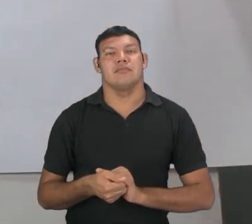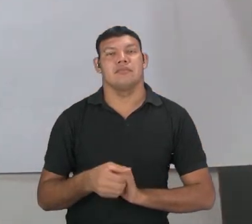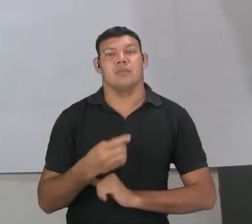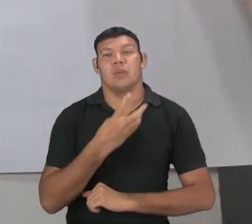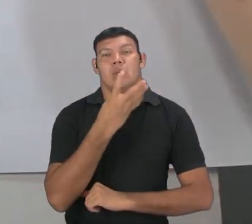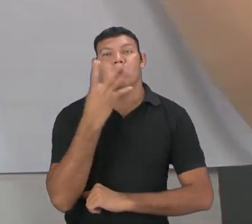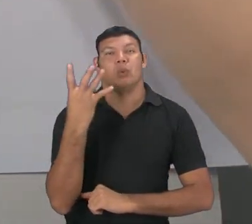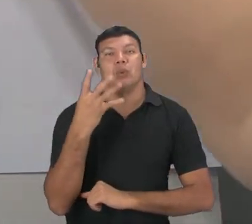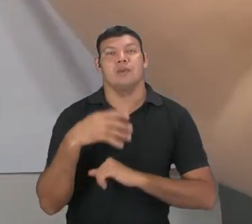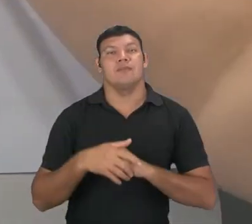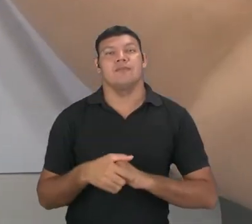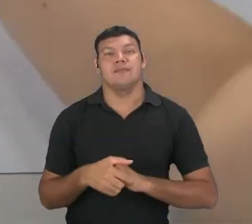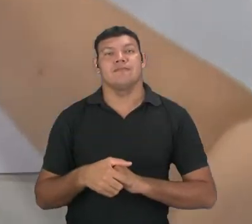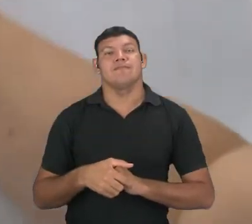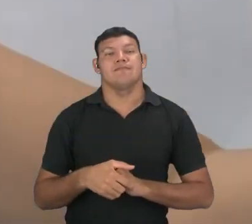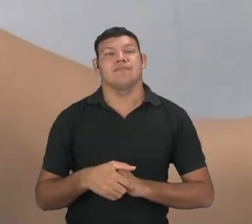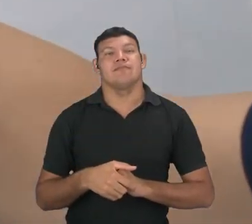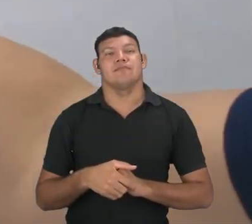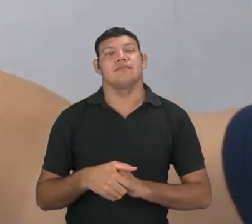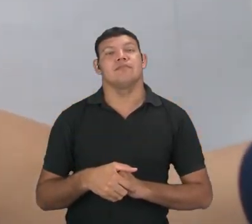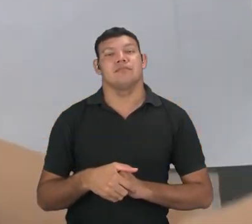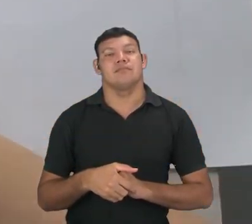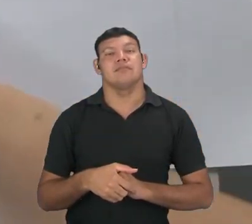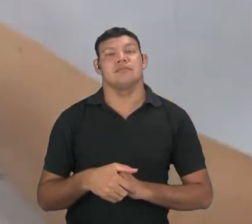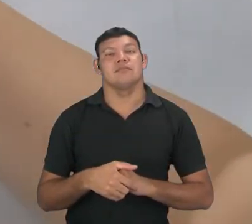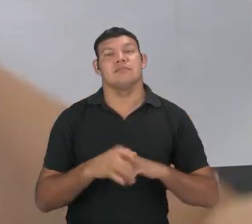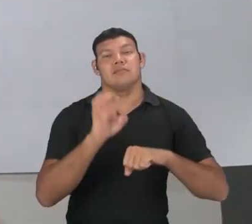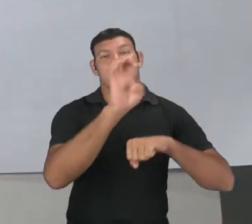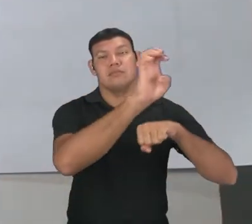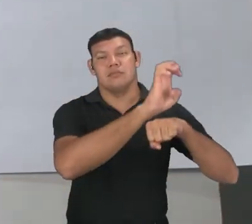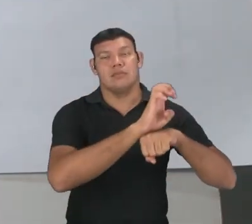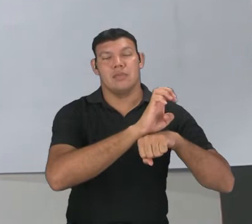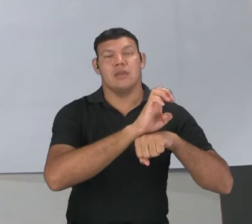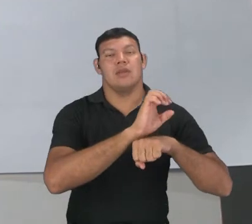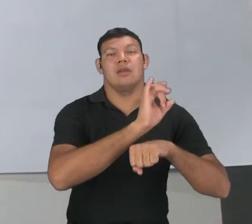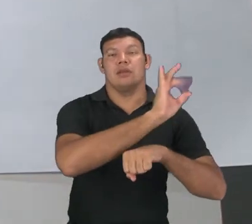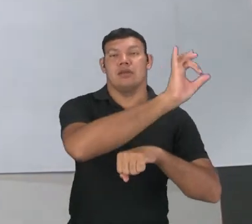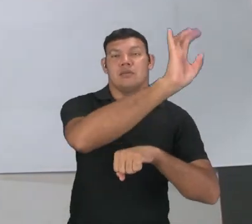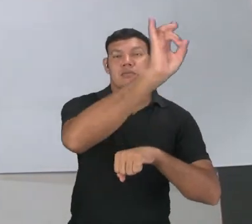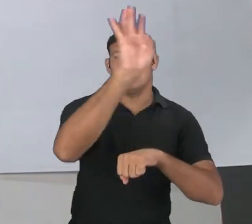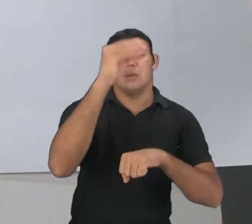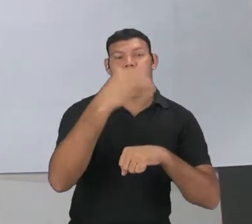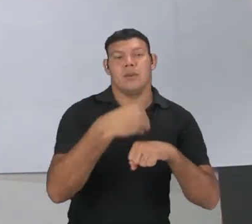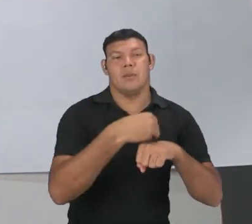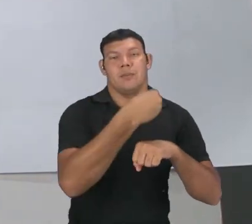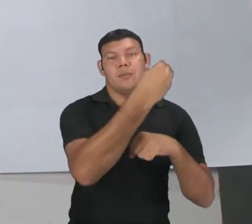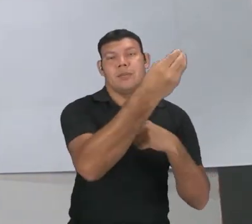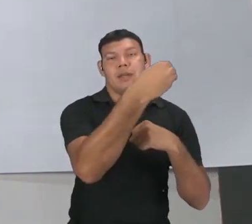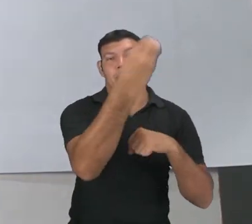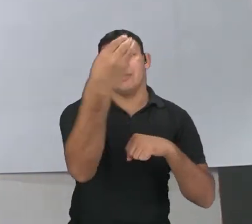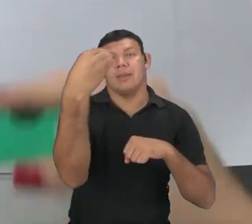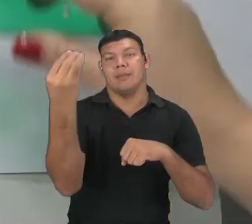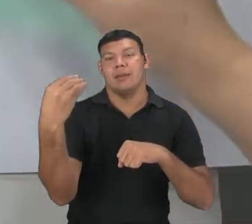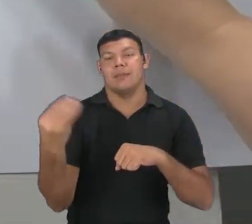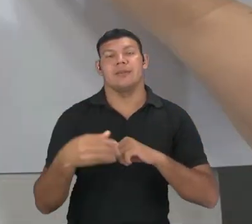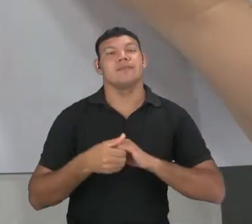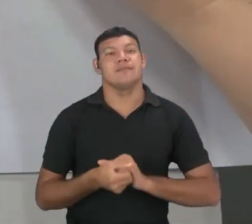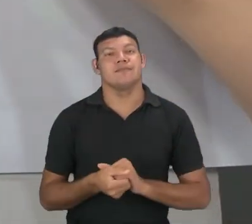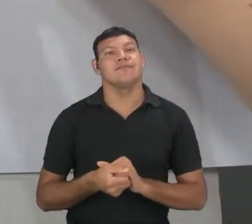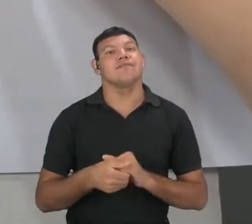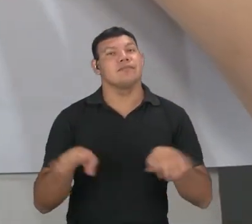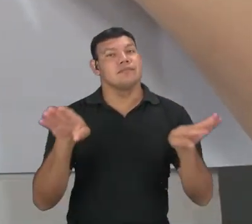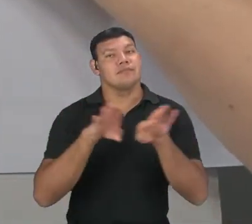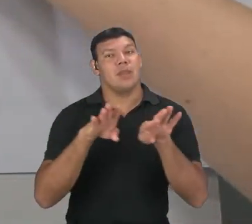da população distribuída nos estados da região norte. E aqui nós temos